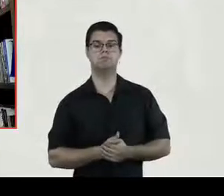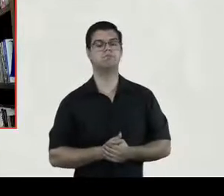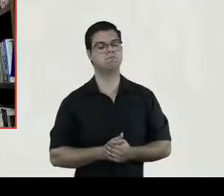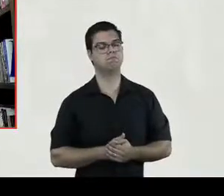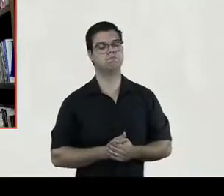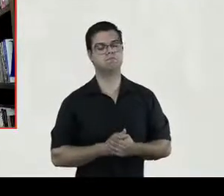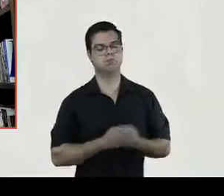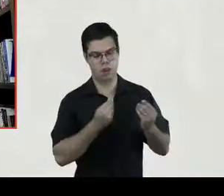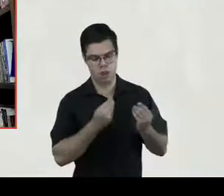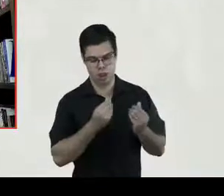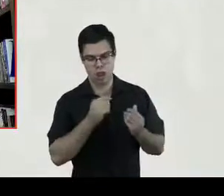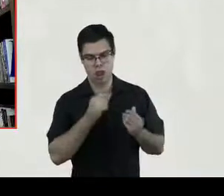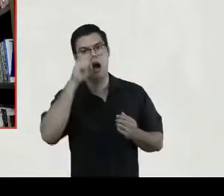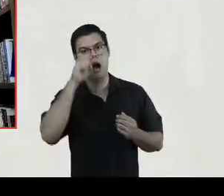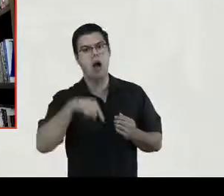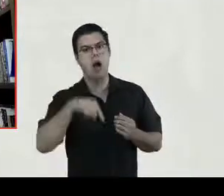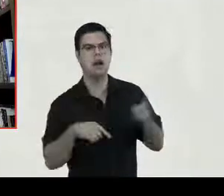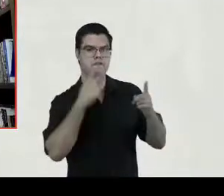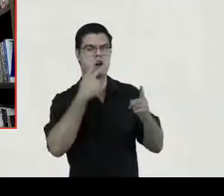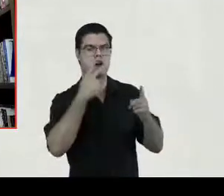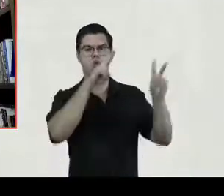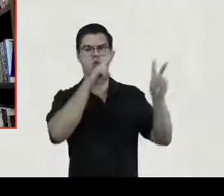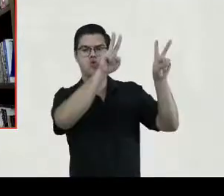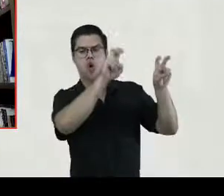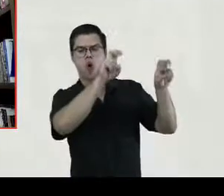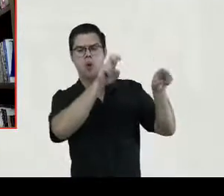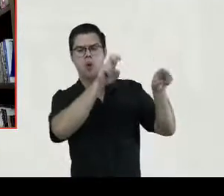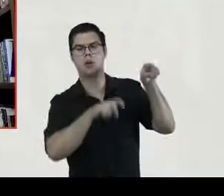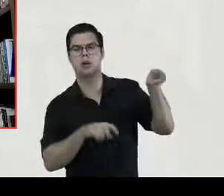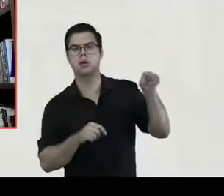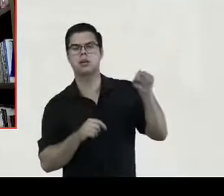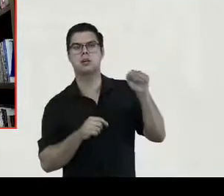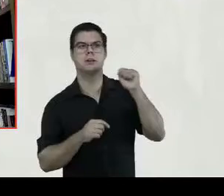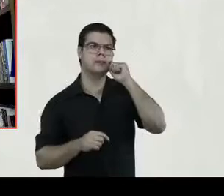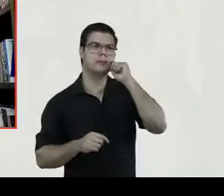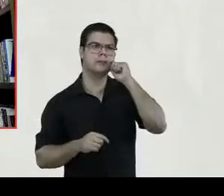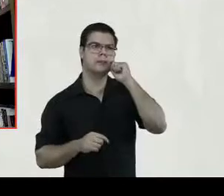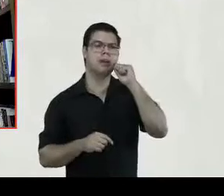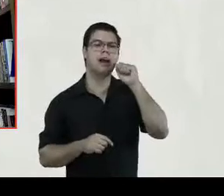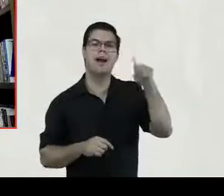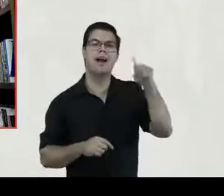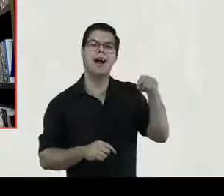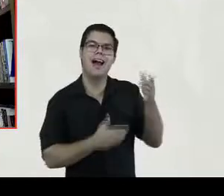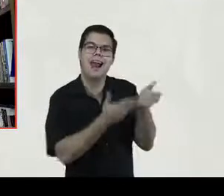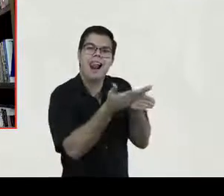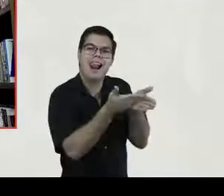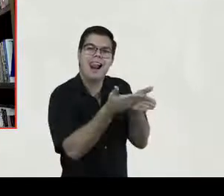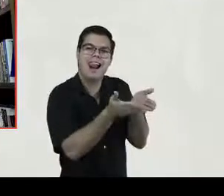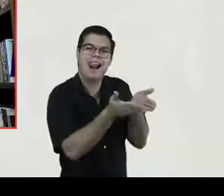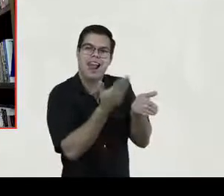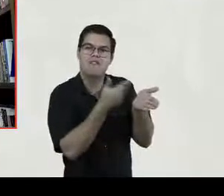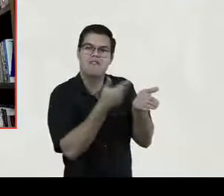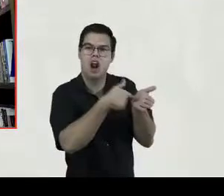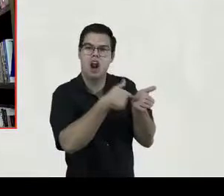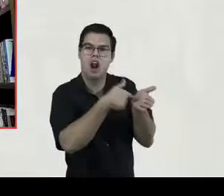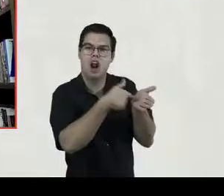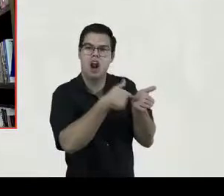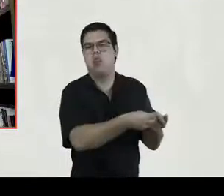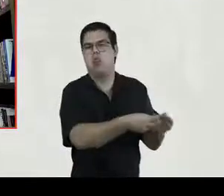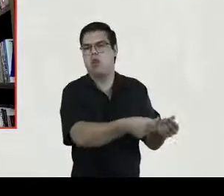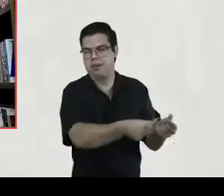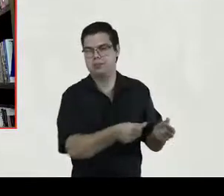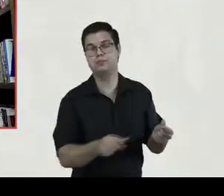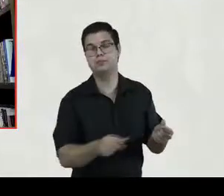feita, que foi justamente nessa que ele coloca sobre a questão do encerramento do livro, né? Então, o Jair